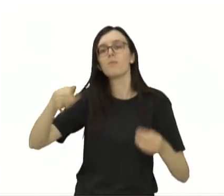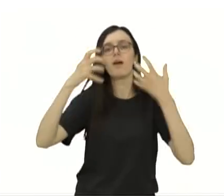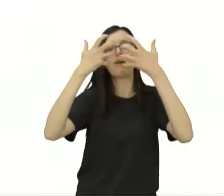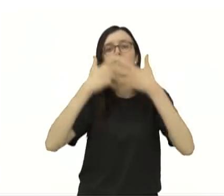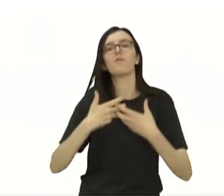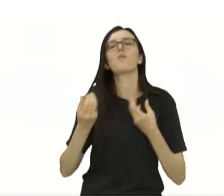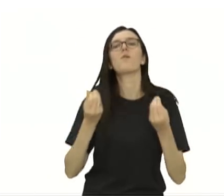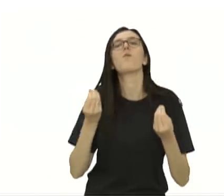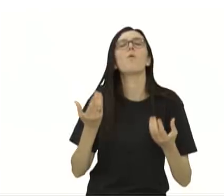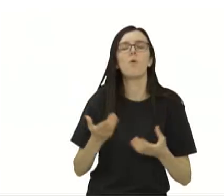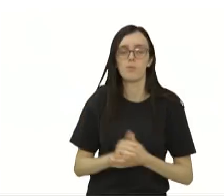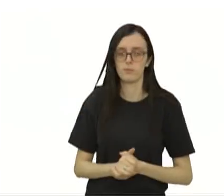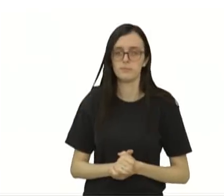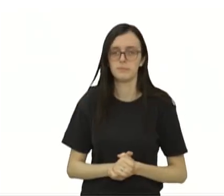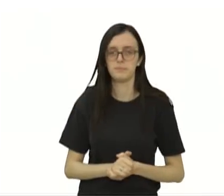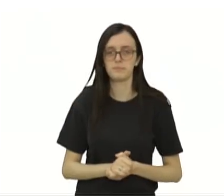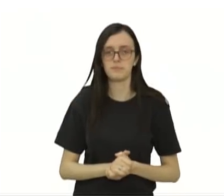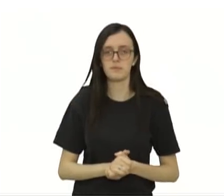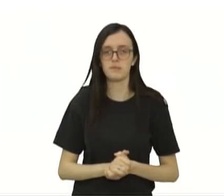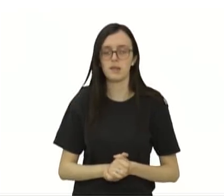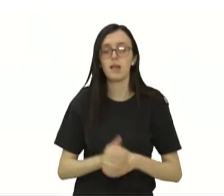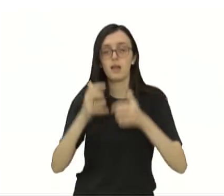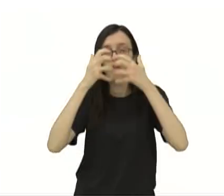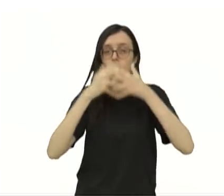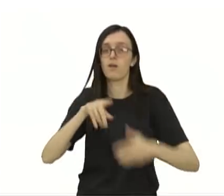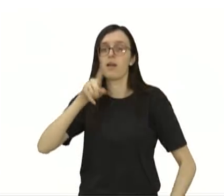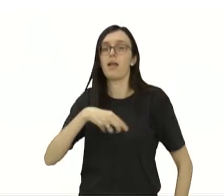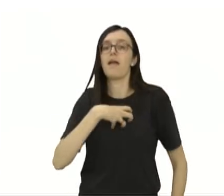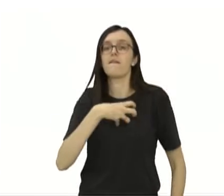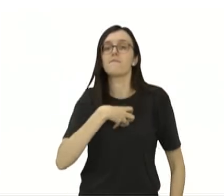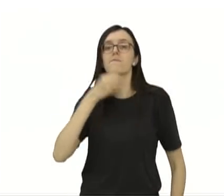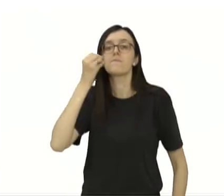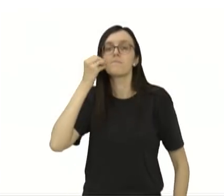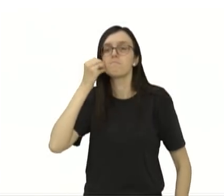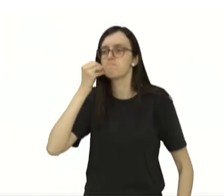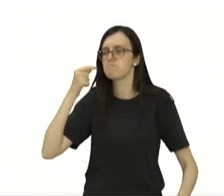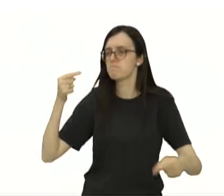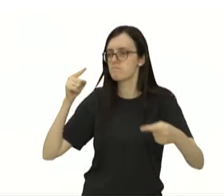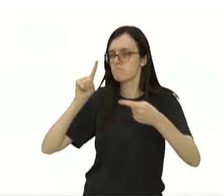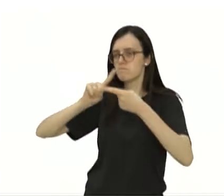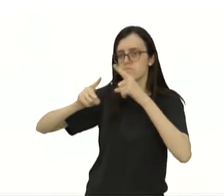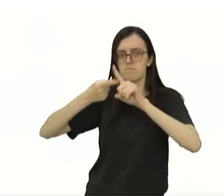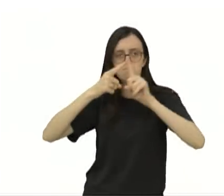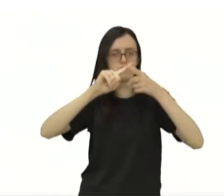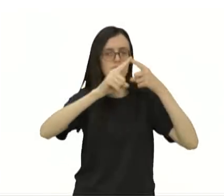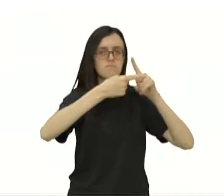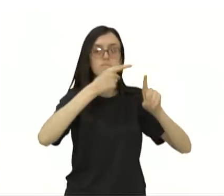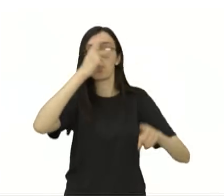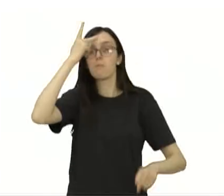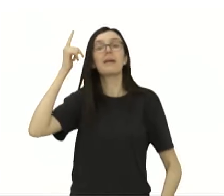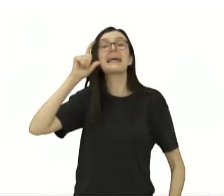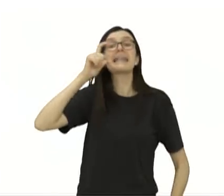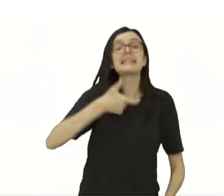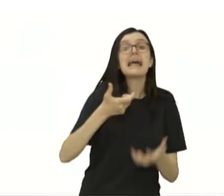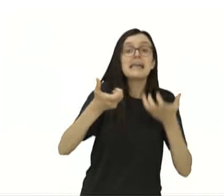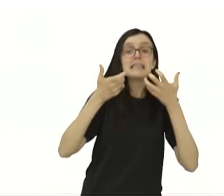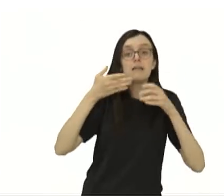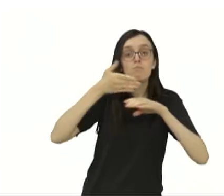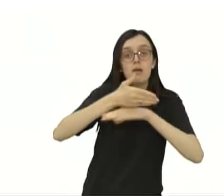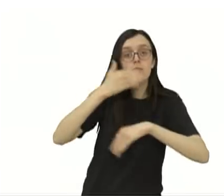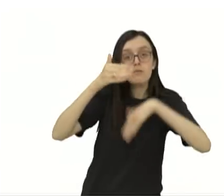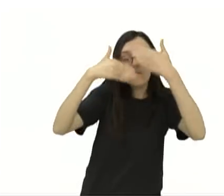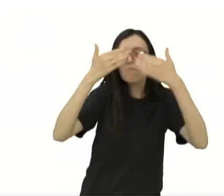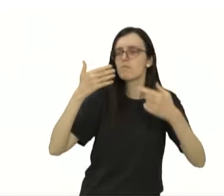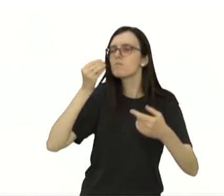funcionam, esses arranjos locais? Eles funcionam como uma forma de articular as pessoas interessadas nesse